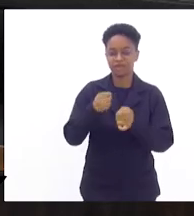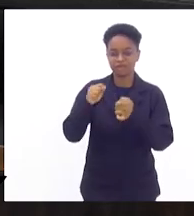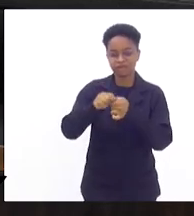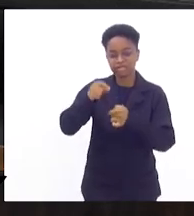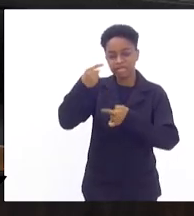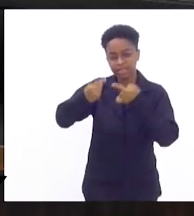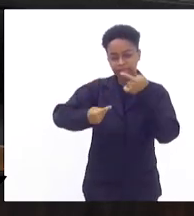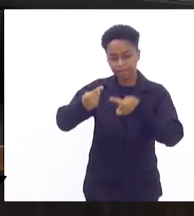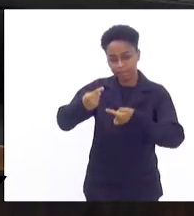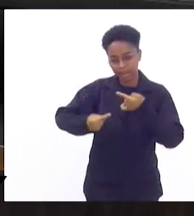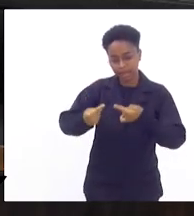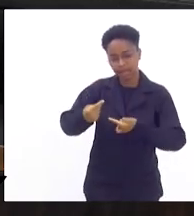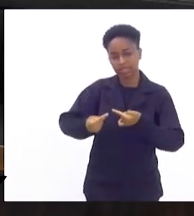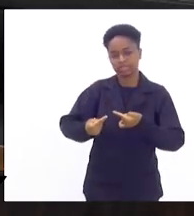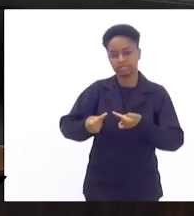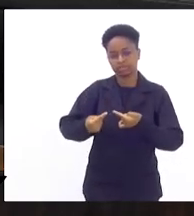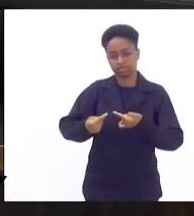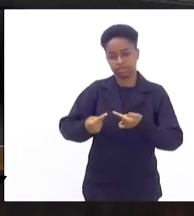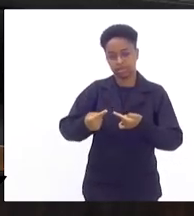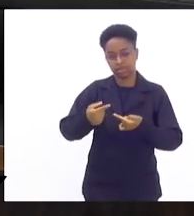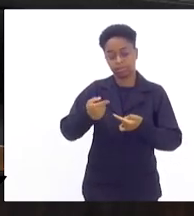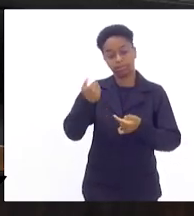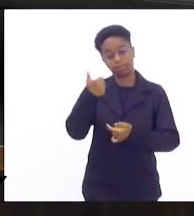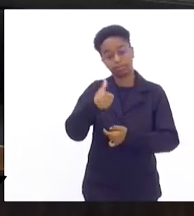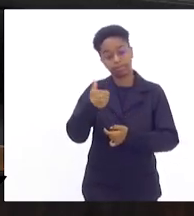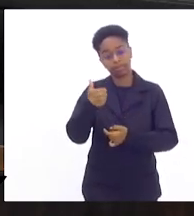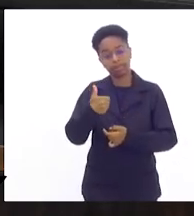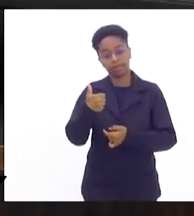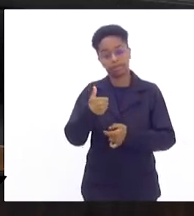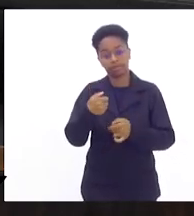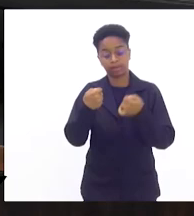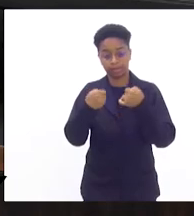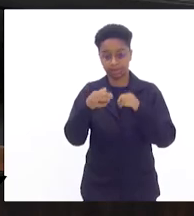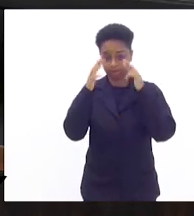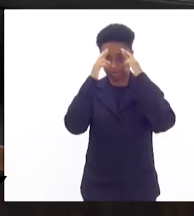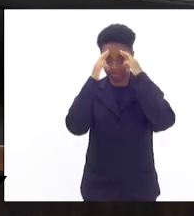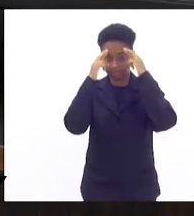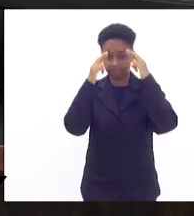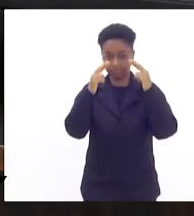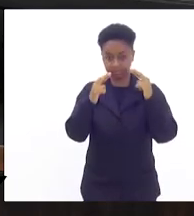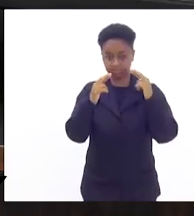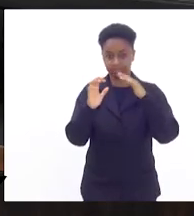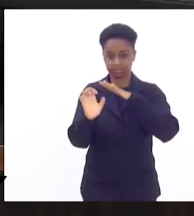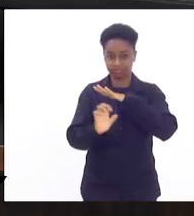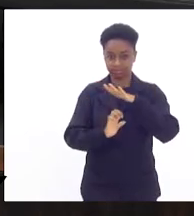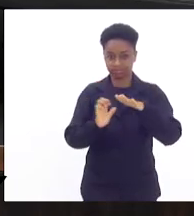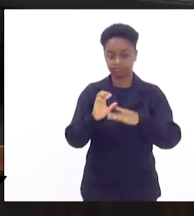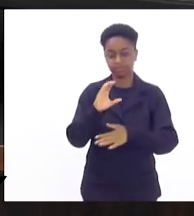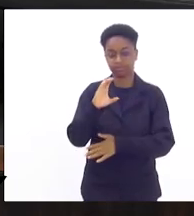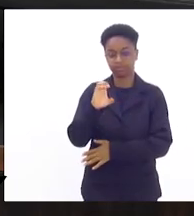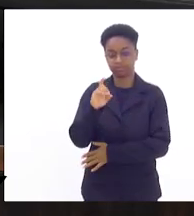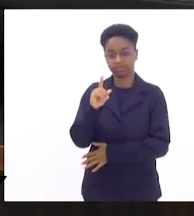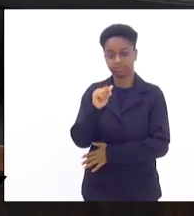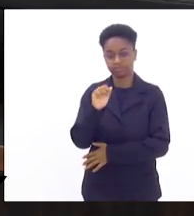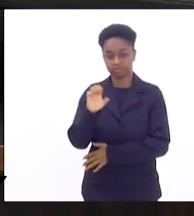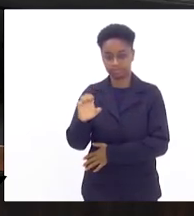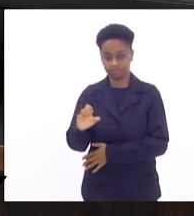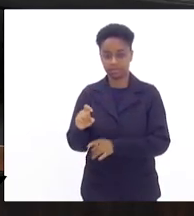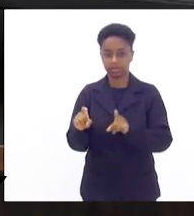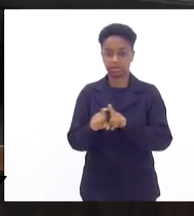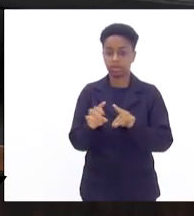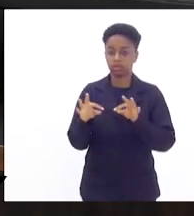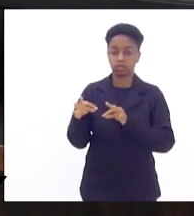debate. Primeiro, respeitando a empresa SEDAI e todos os seus servidores, uma empresa que tem